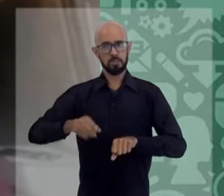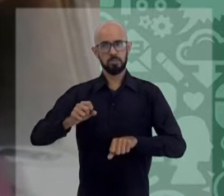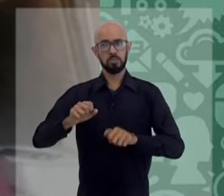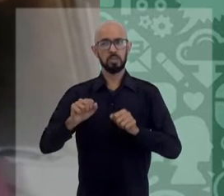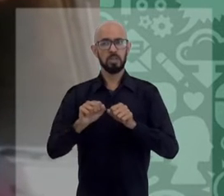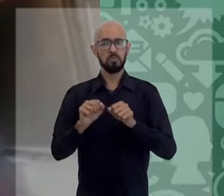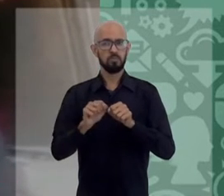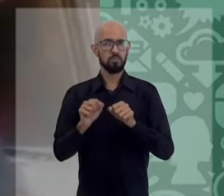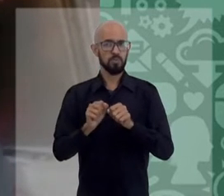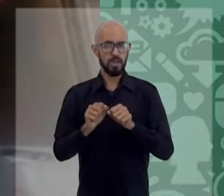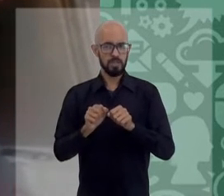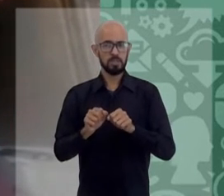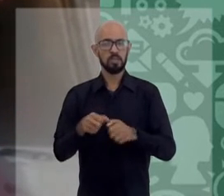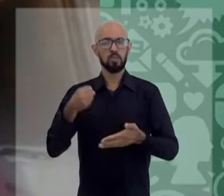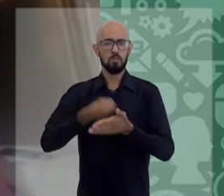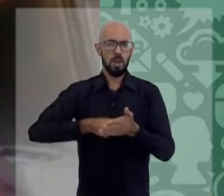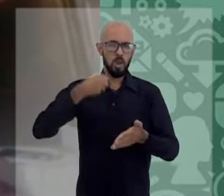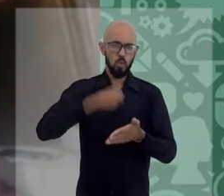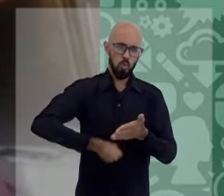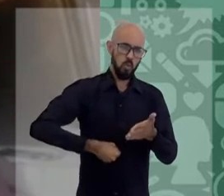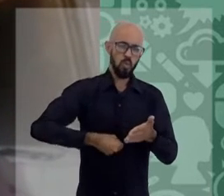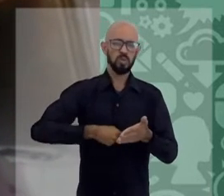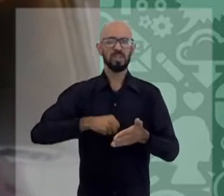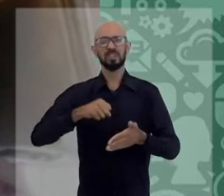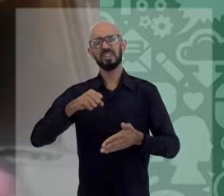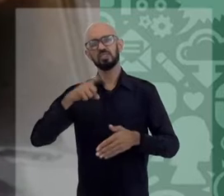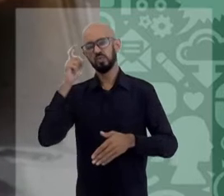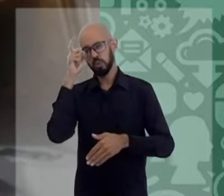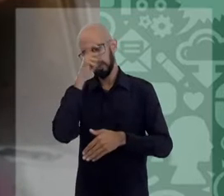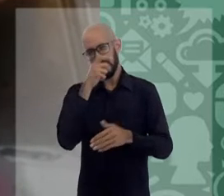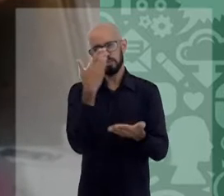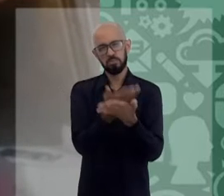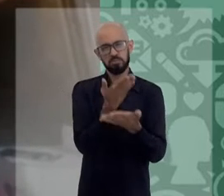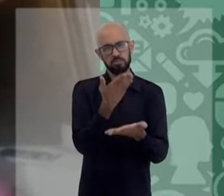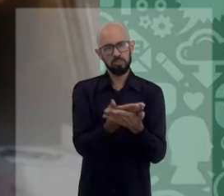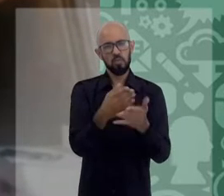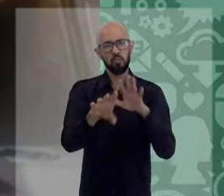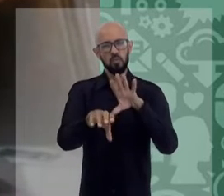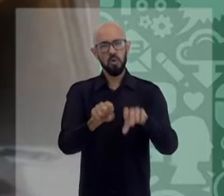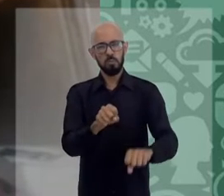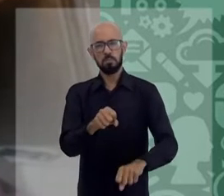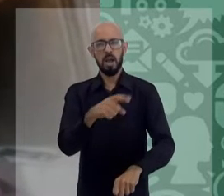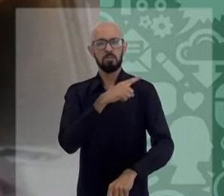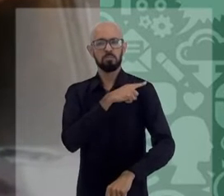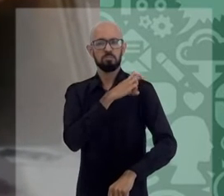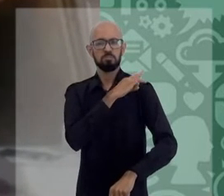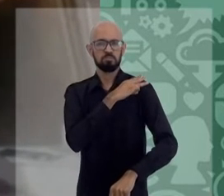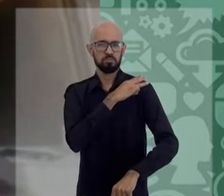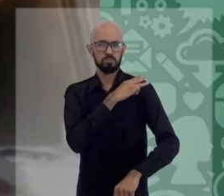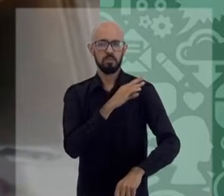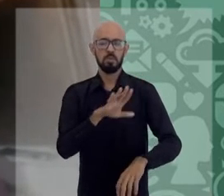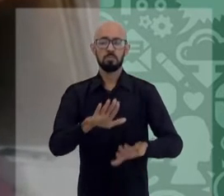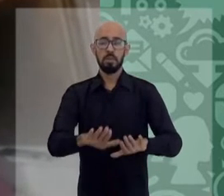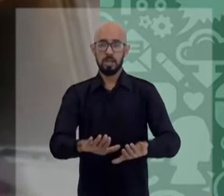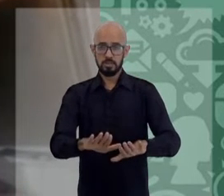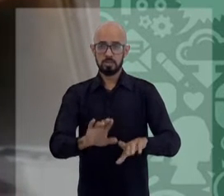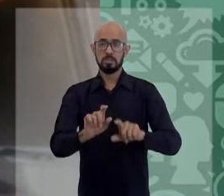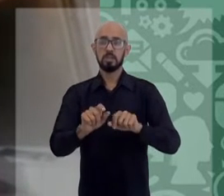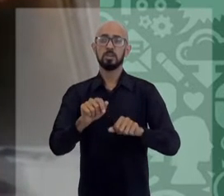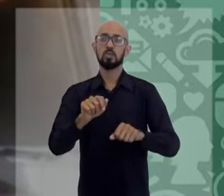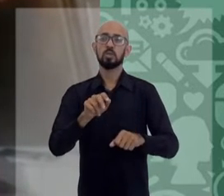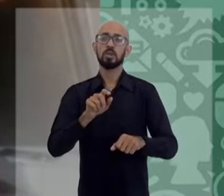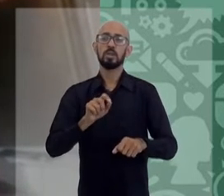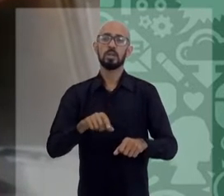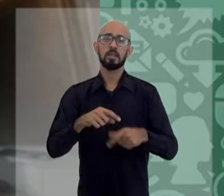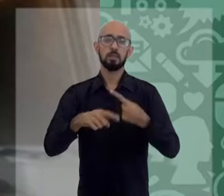faça, não complete todo o ciclo. A gente sabe que há muita evasão no ensino médio ainda, um dos gargalos da educação pública no Brasil,